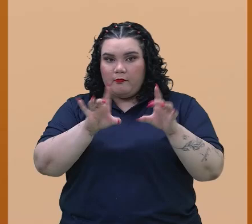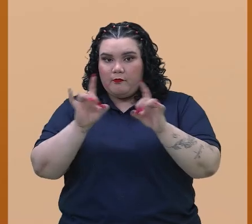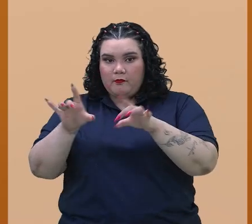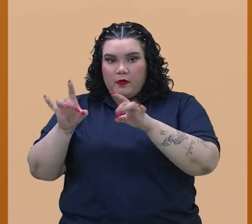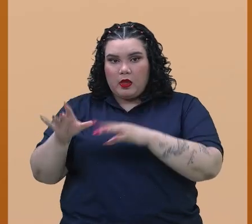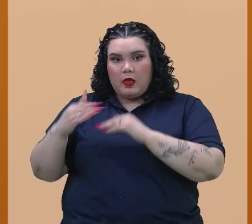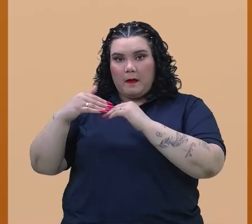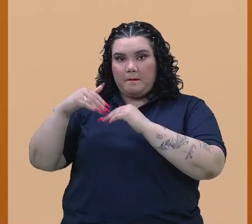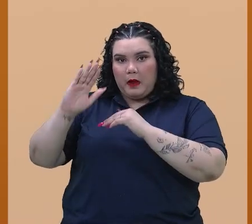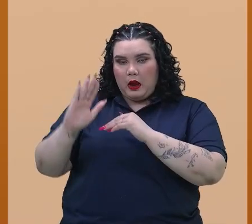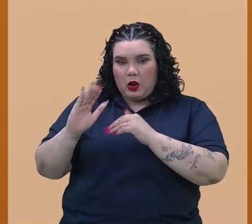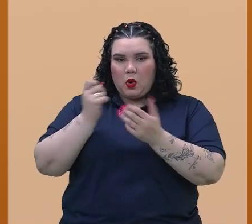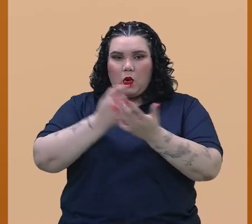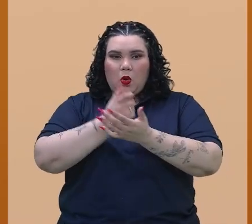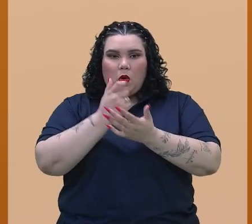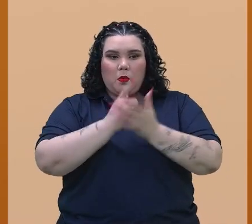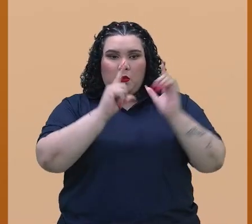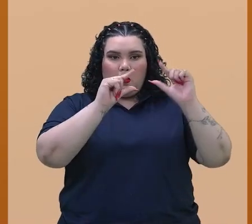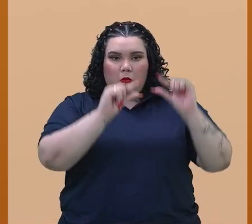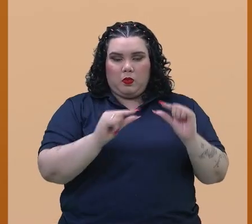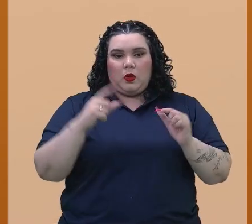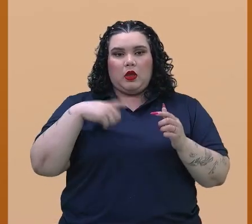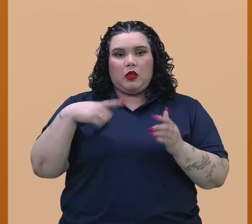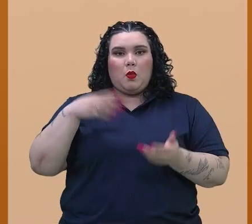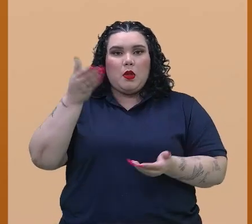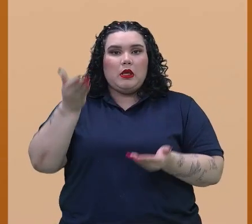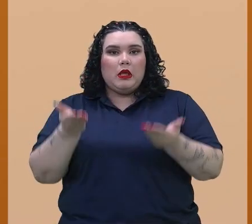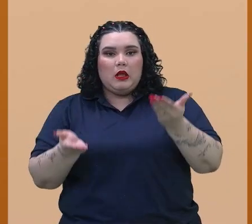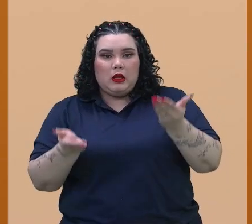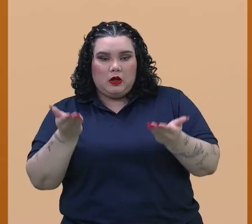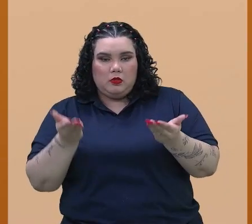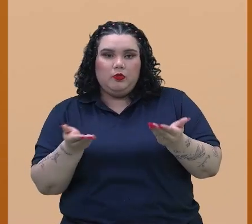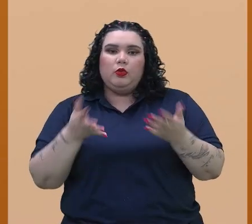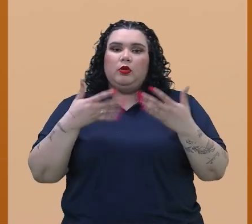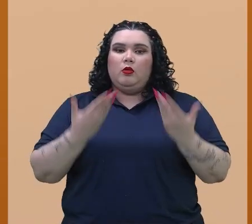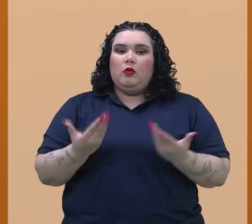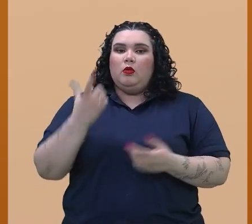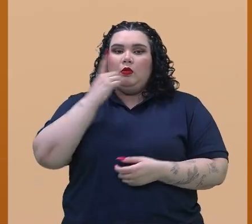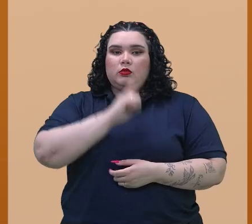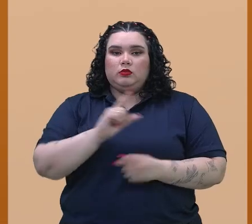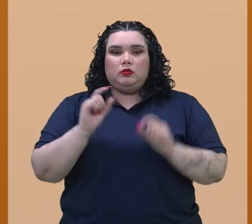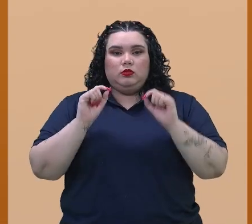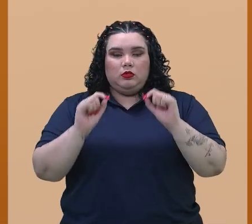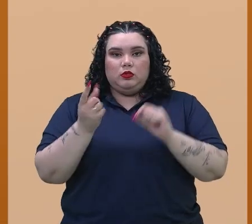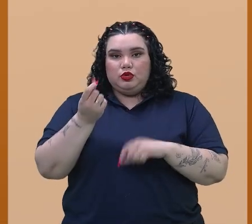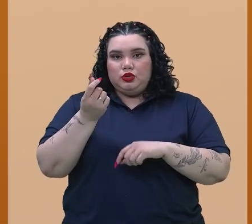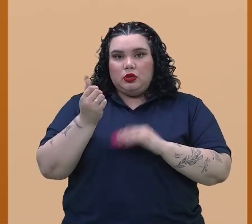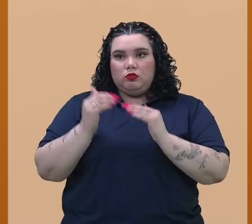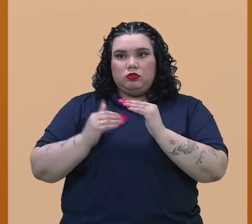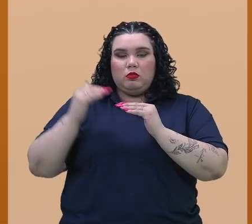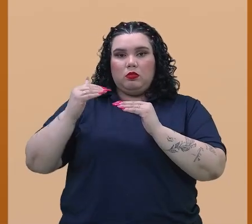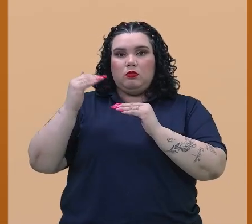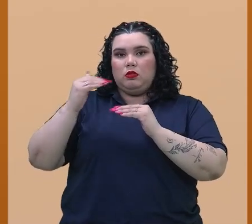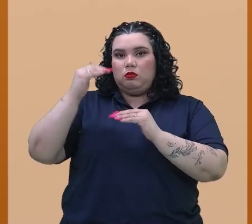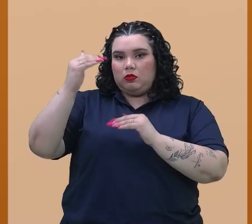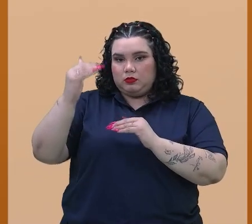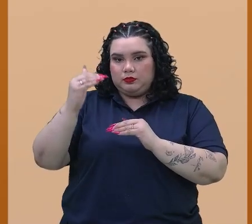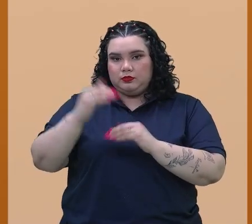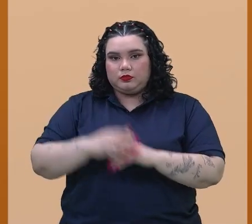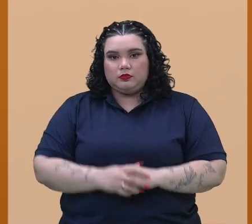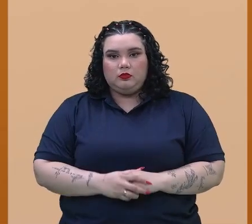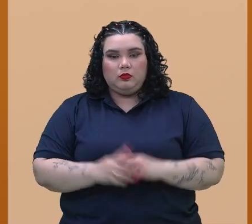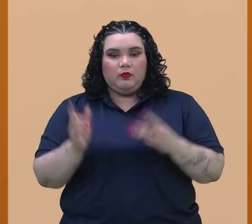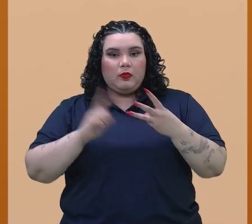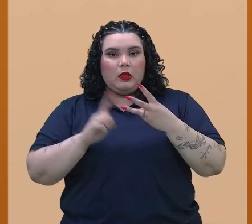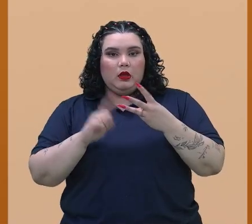mais do que comprar, ter a balança comercial favorável e, dessa forma, obter o lucro. Outra característica